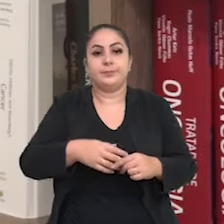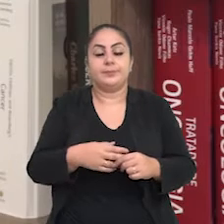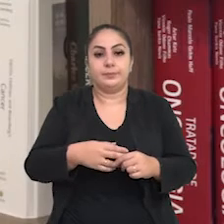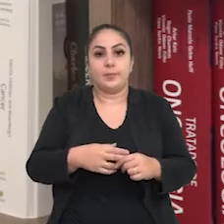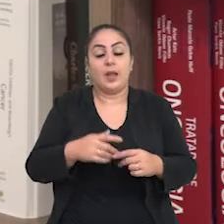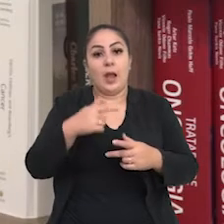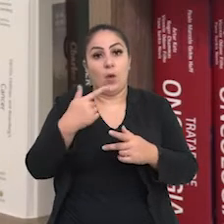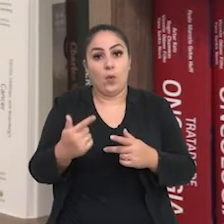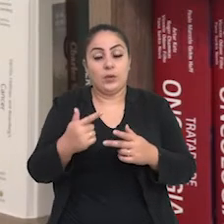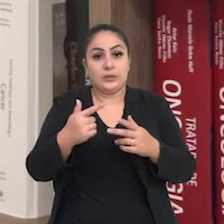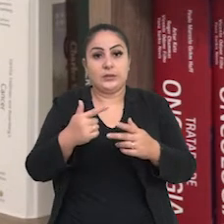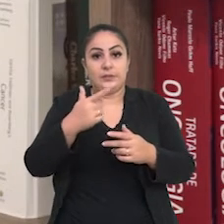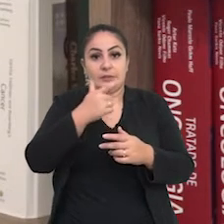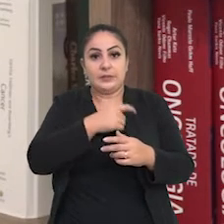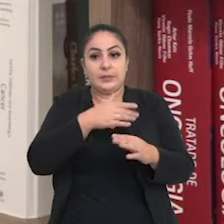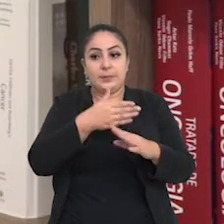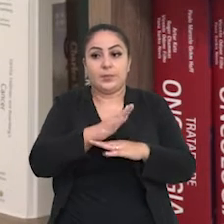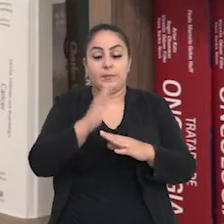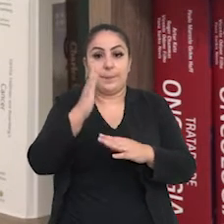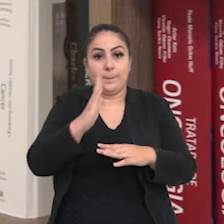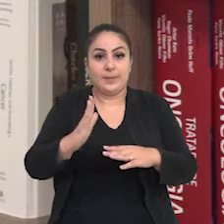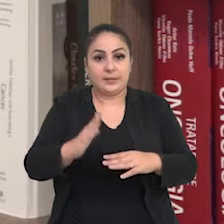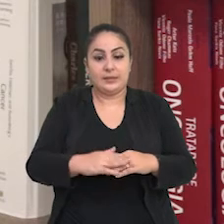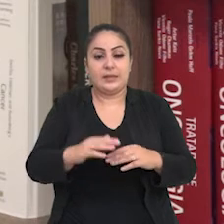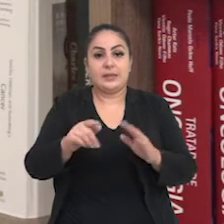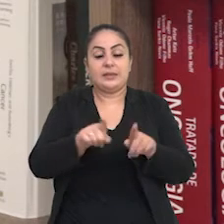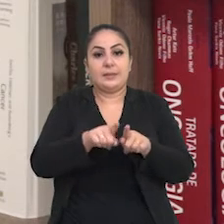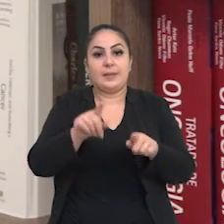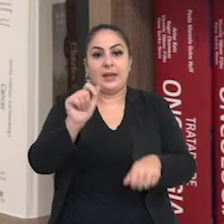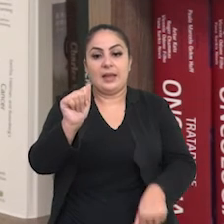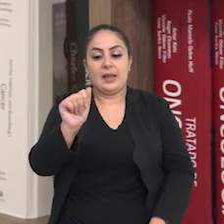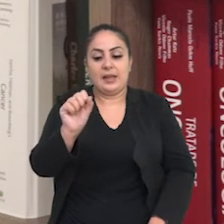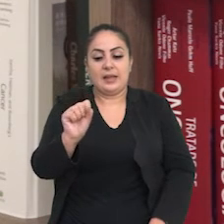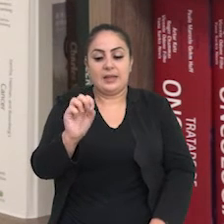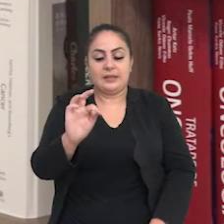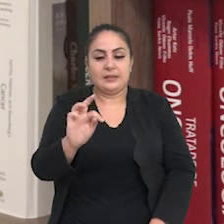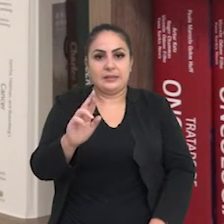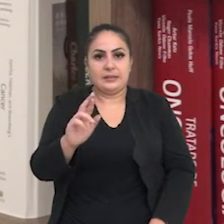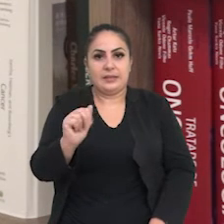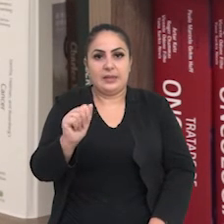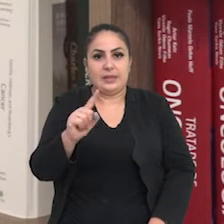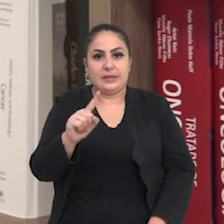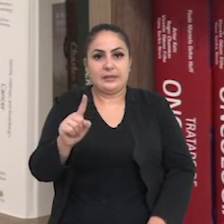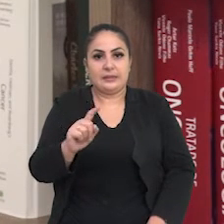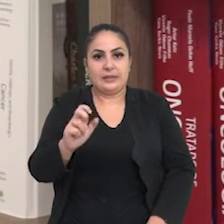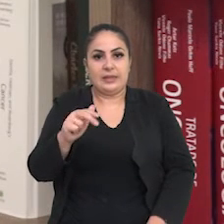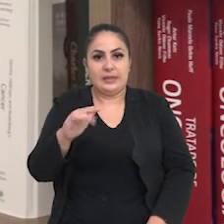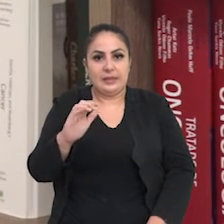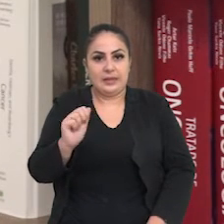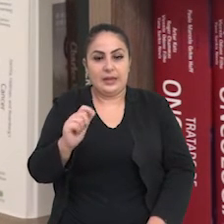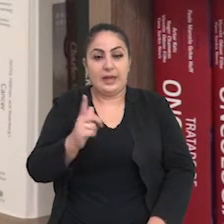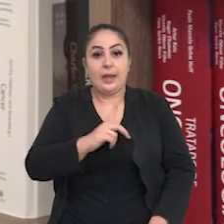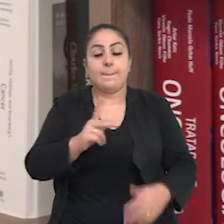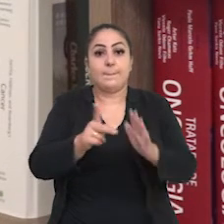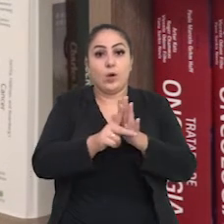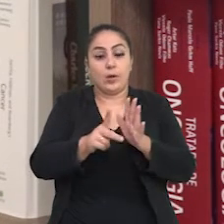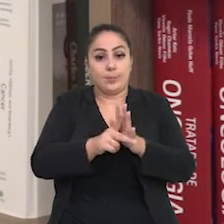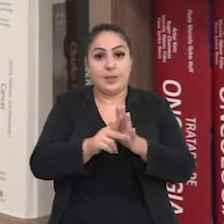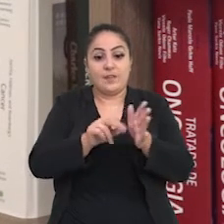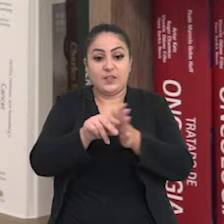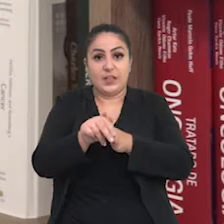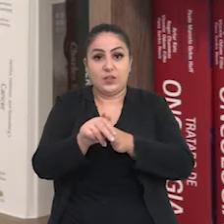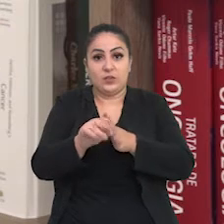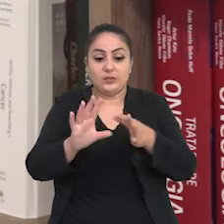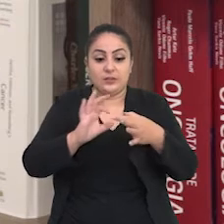vacina. A outra vacina aprovada no Brasil, da AstraZeneca, parte de vírus conjugado a um vetor,